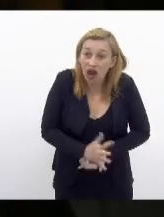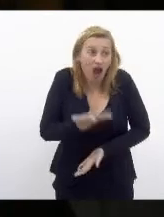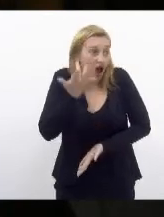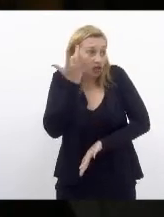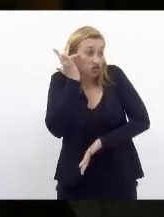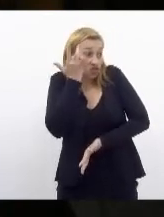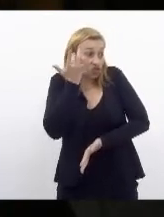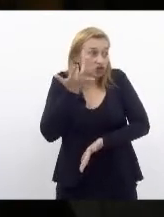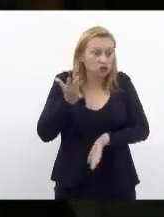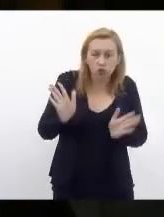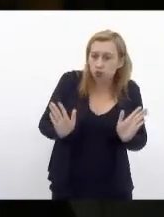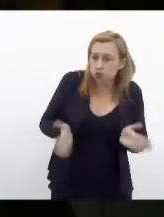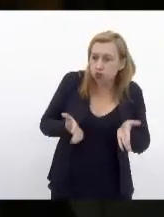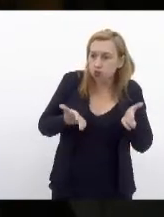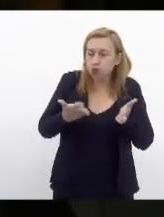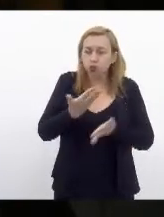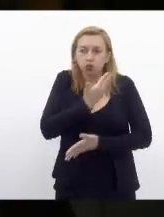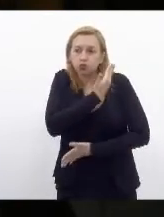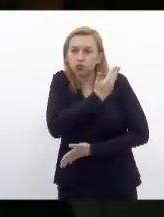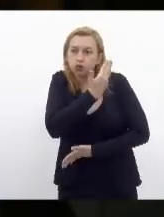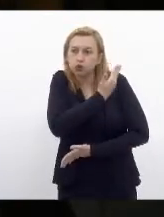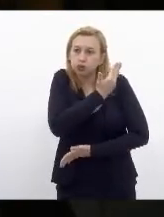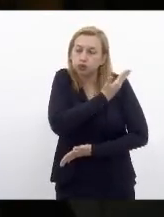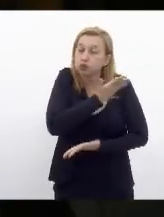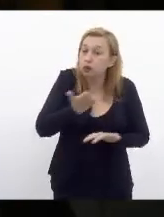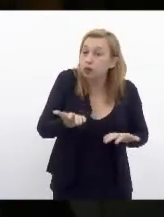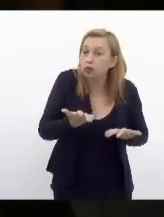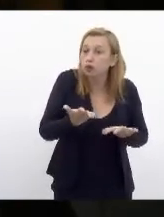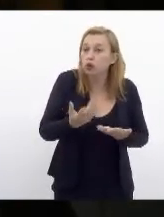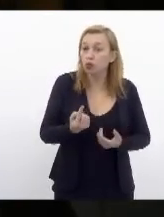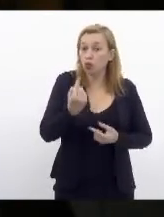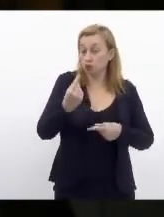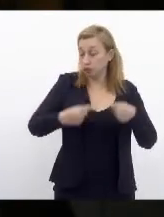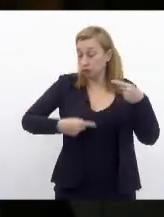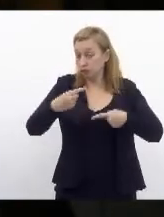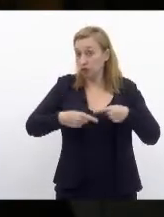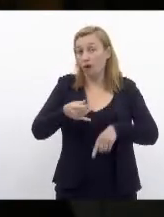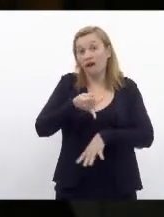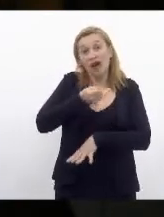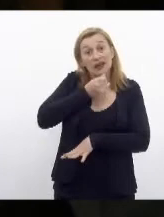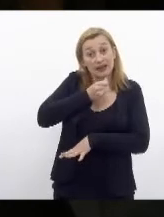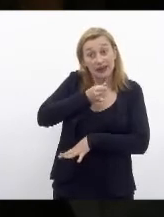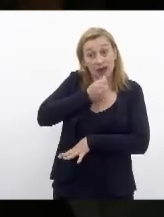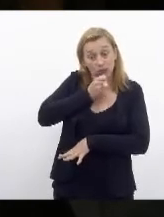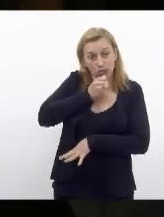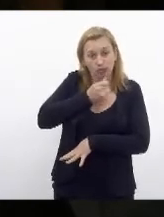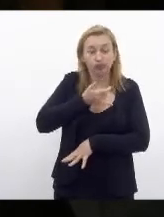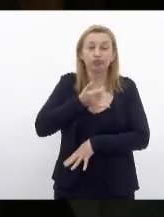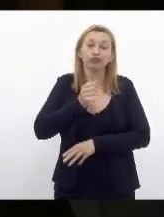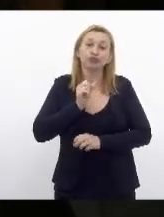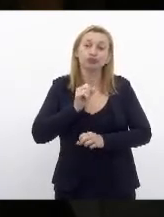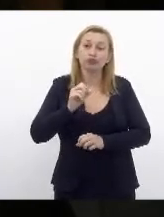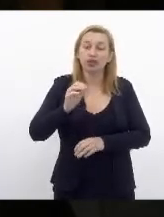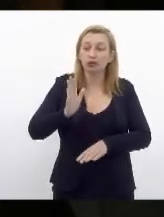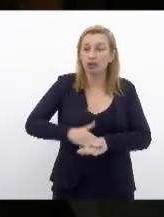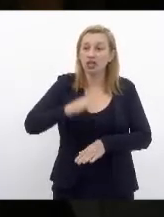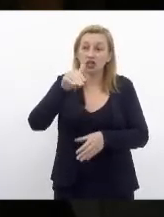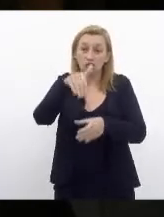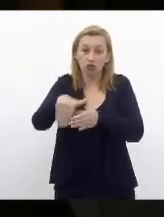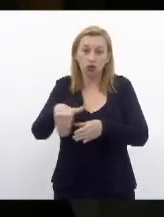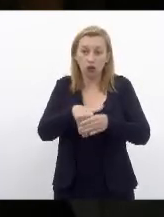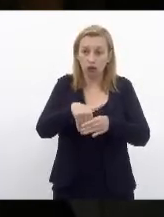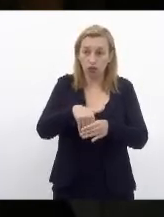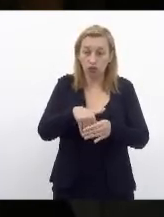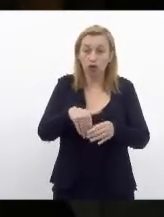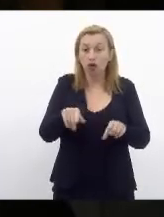que, estimulando o preconceito, um político, por exemplo, vai ter mais voto, porque